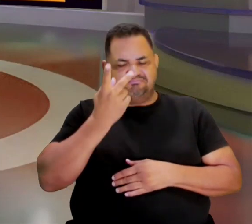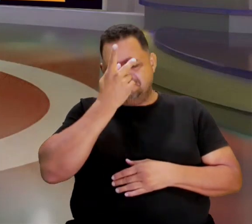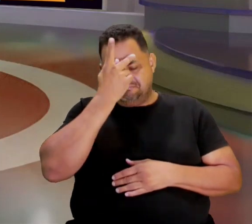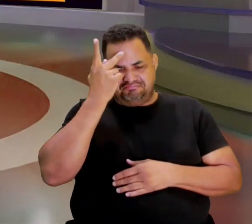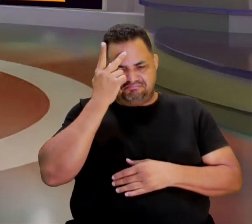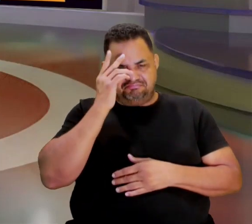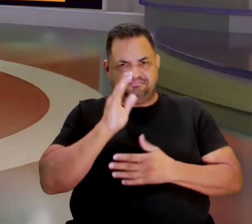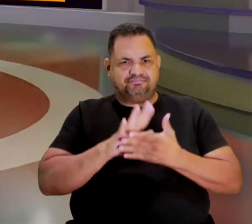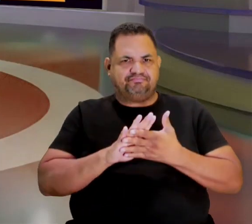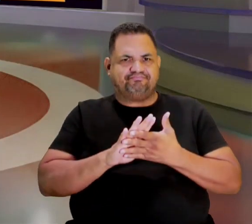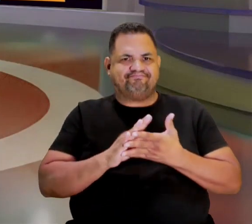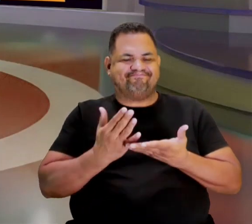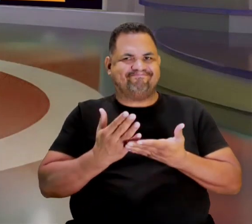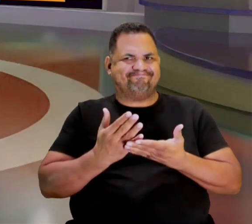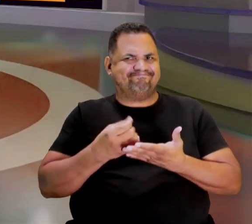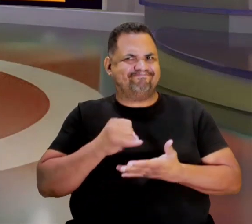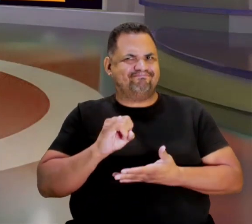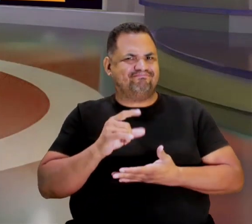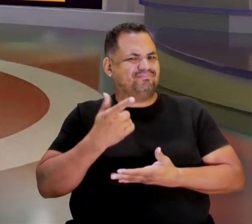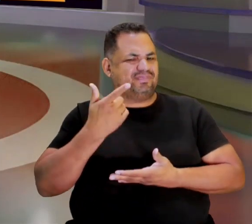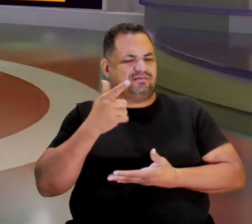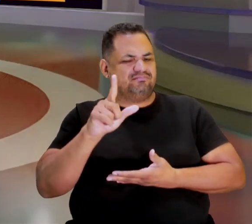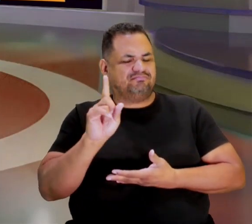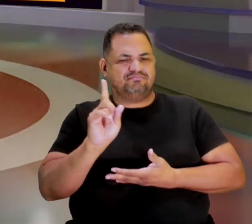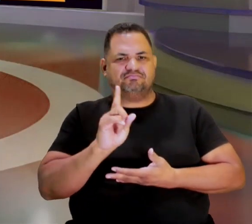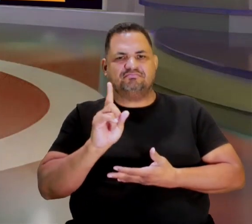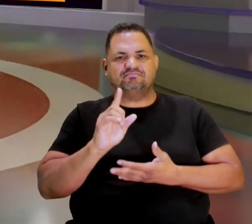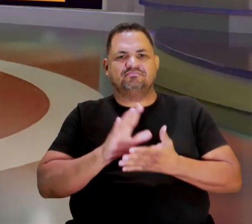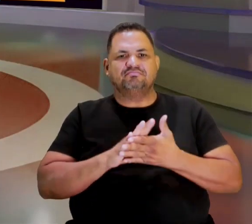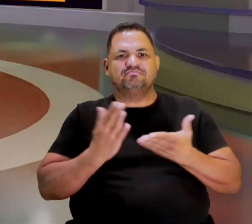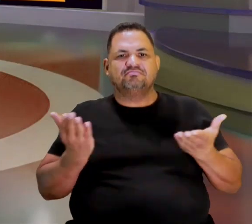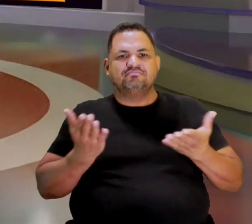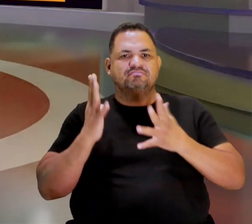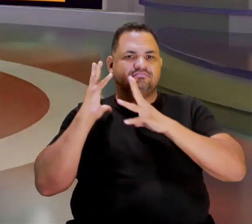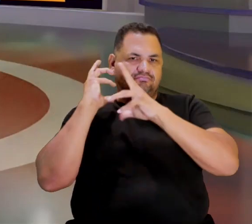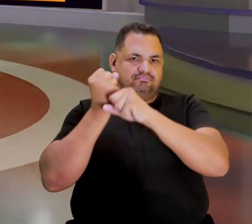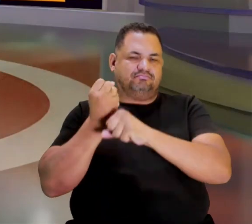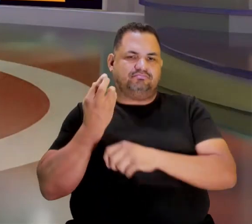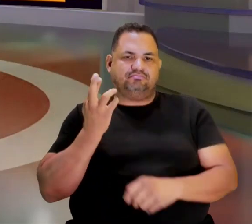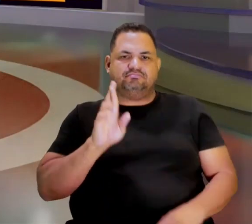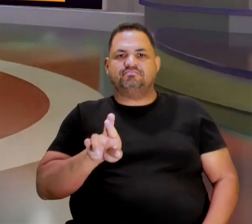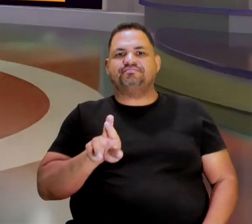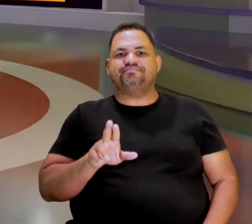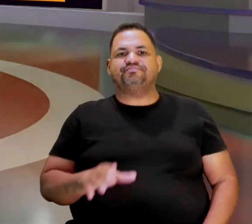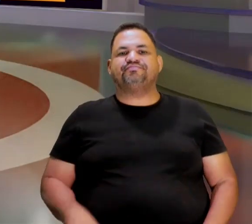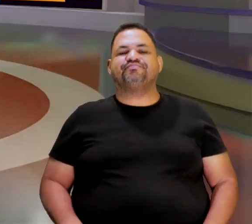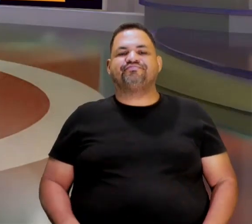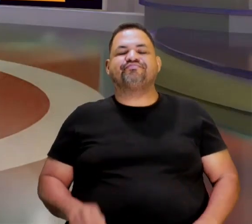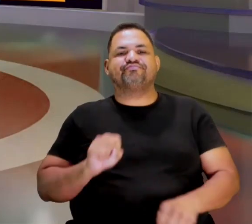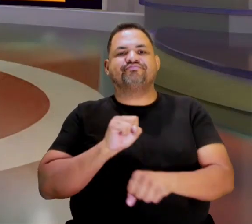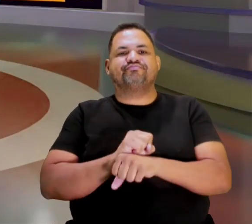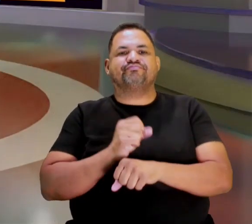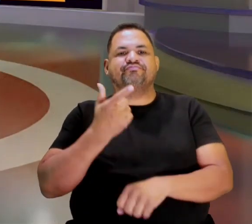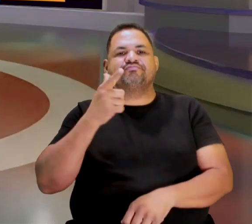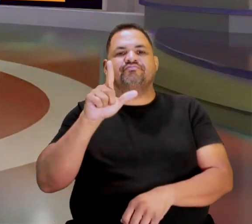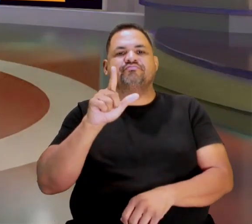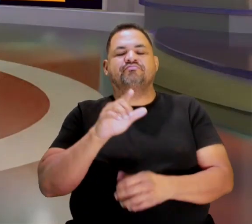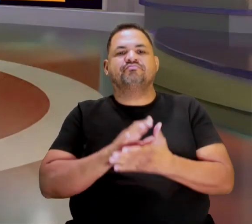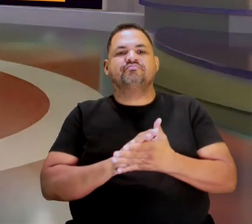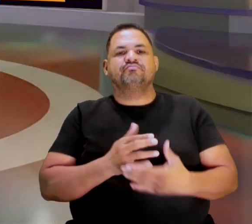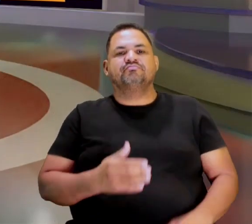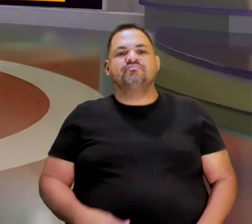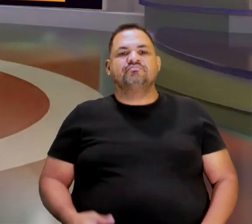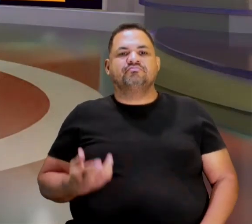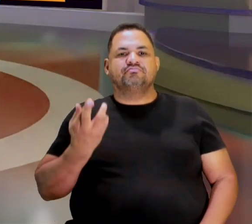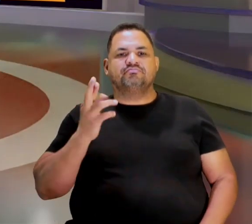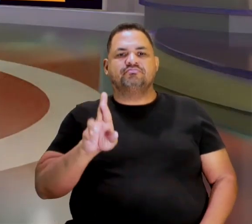não conseguiu a nota, chegou o seu momento aí para a revisão de recuperação. Eu espero que você consiga recuperar.